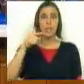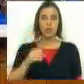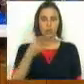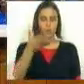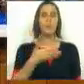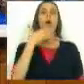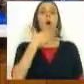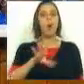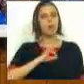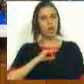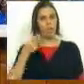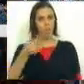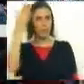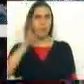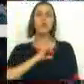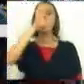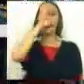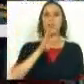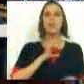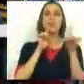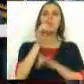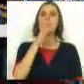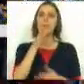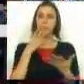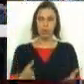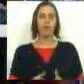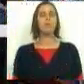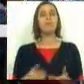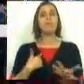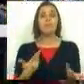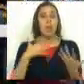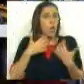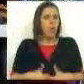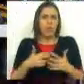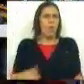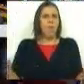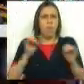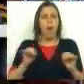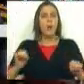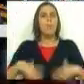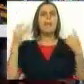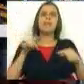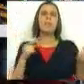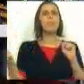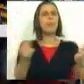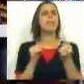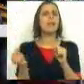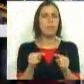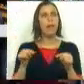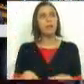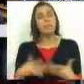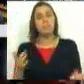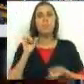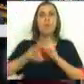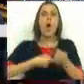Muito obrigado, Sr. Presidente, Sr. Ministro, Senhoras e Srs. Deputados. Já não tínhamos dúvidas no início deste debate que